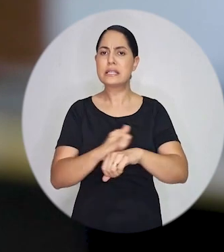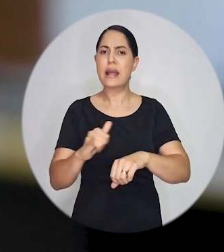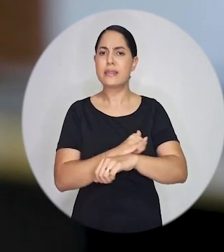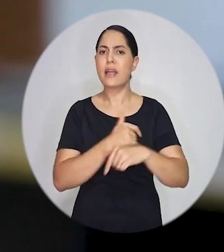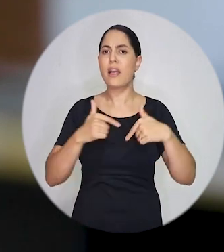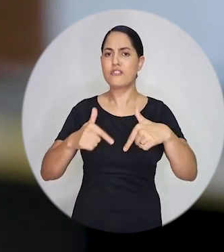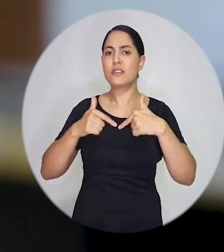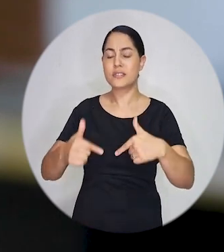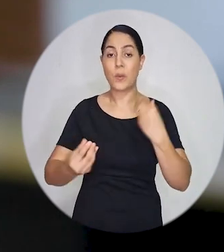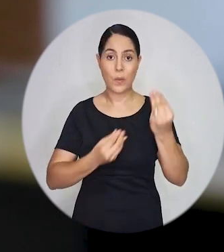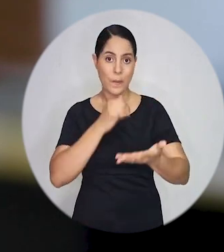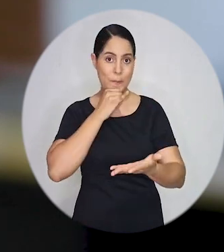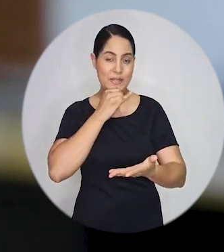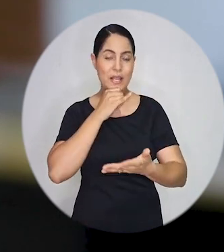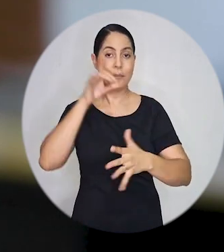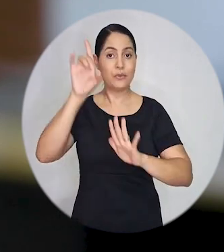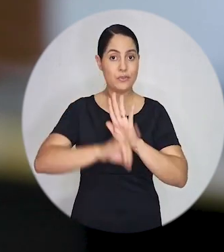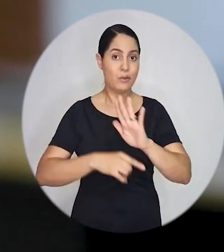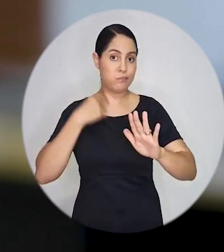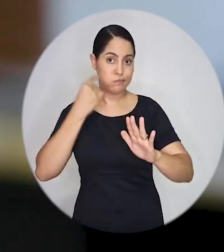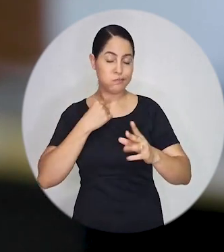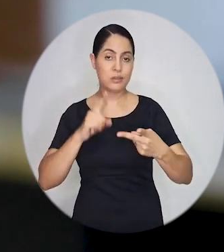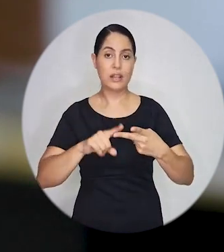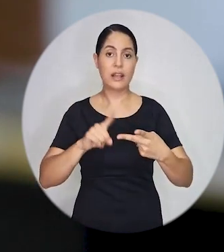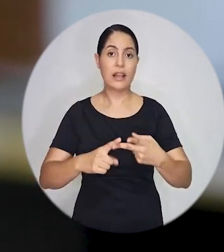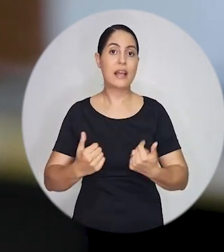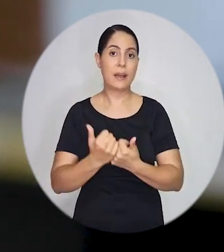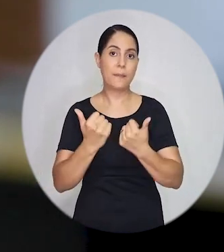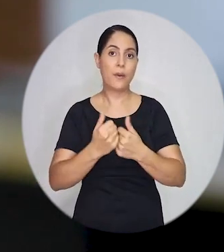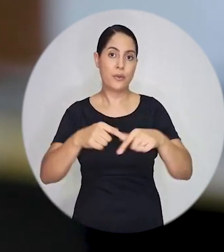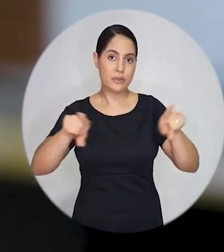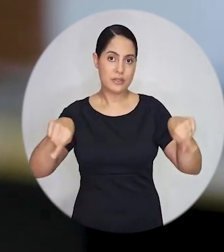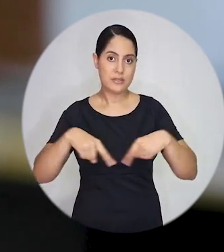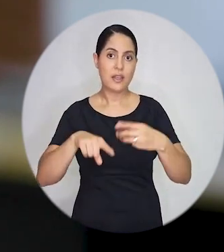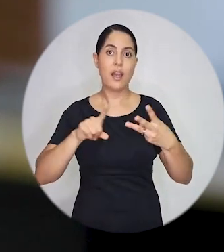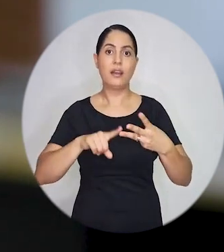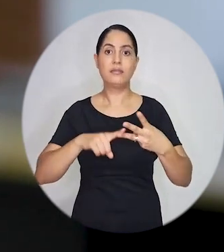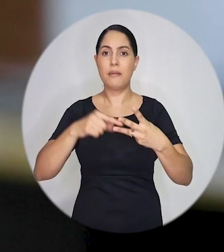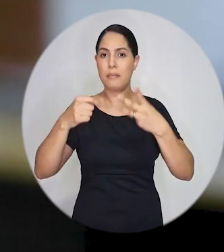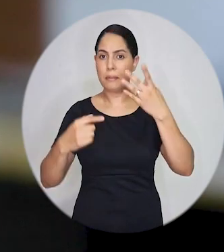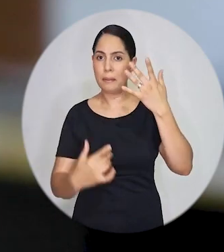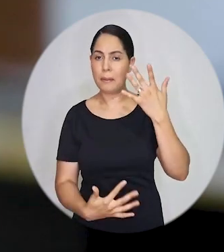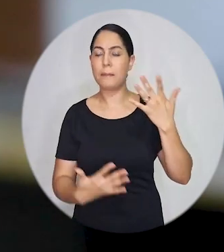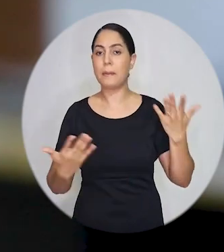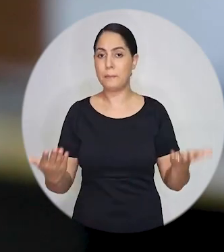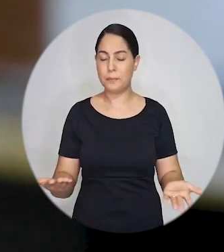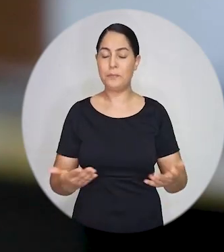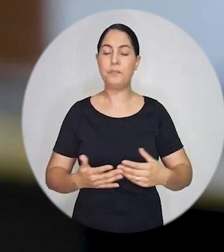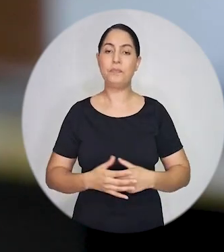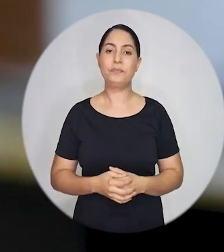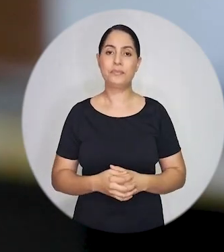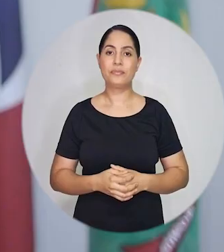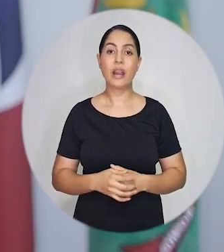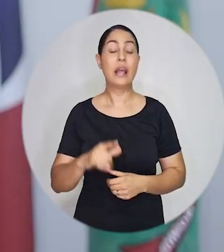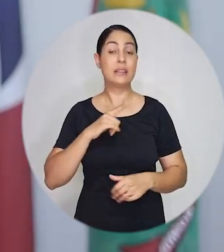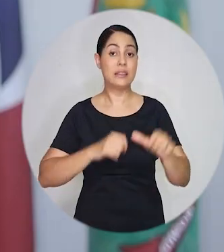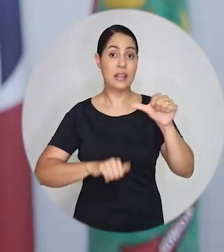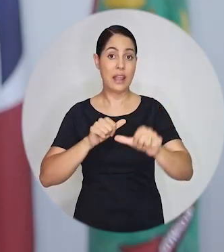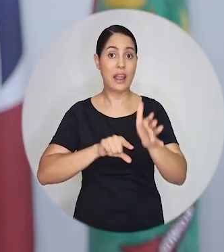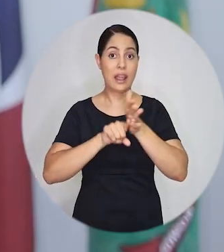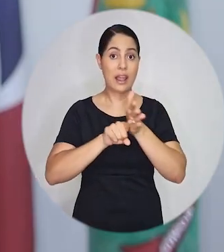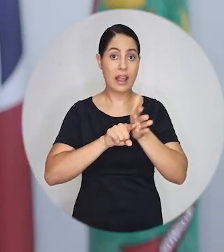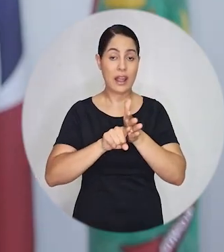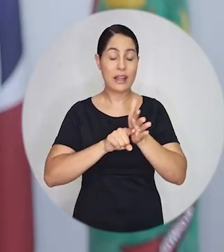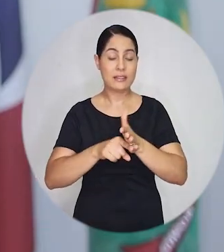mais efetivas para a advocacia, como ações de defesa de prerrogativas, salas de apoio, entre outras demandas. O